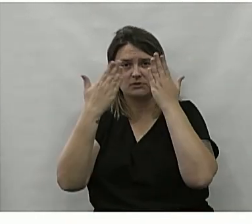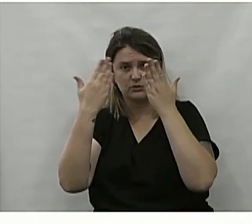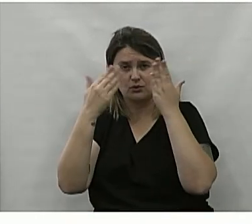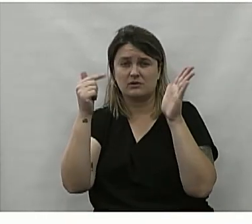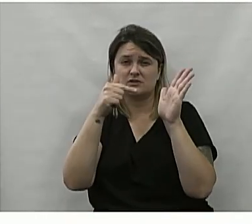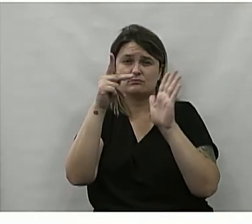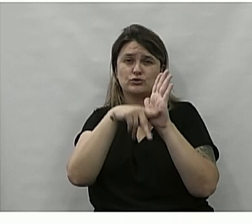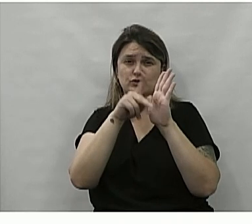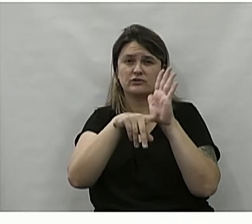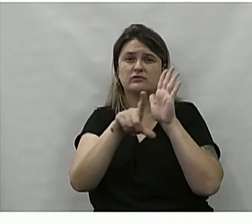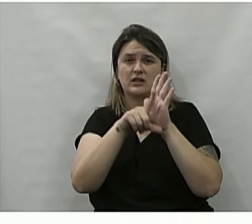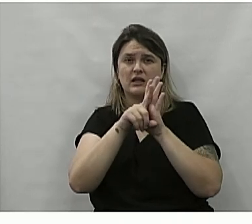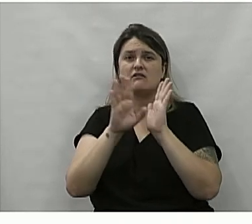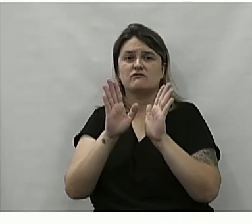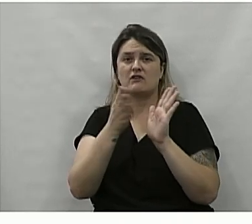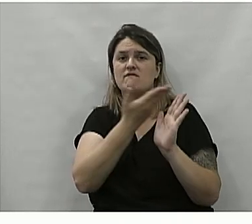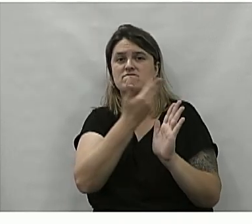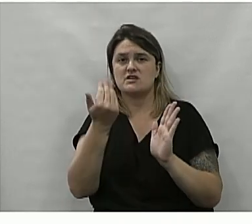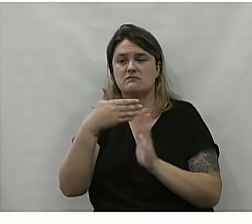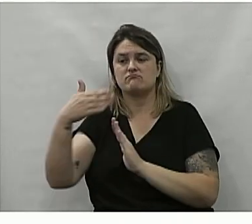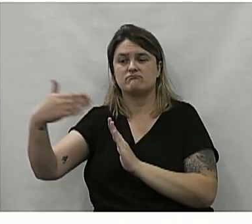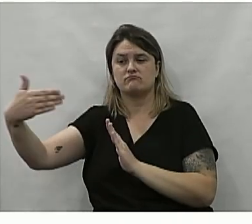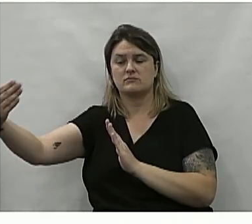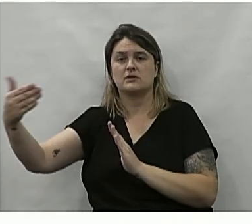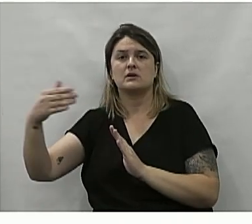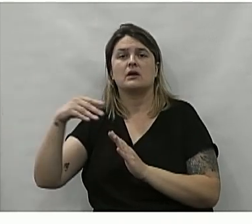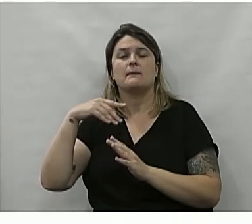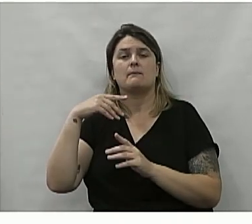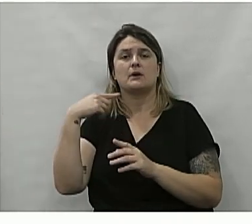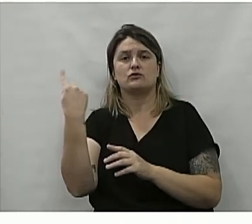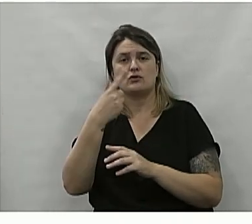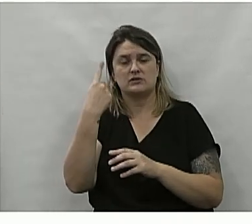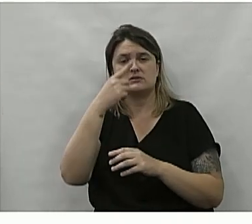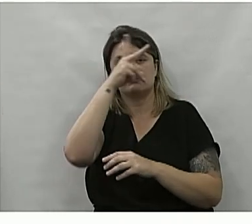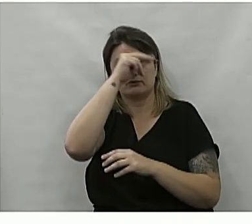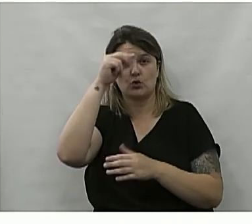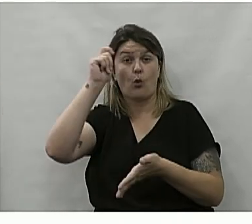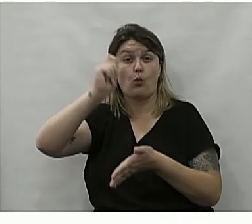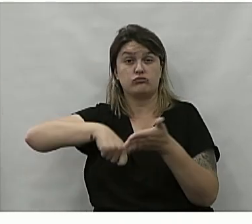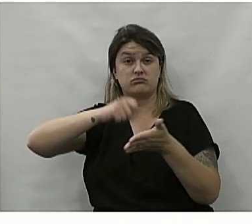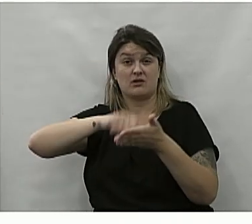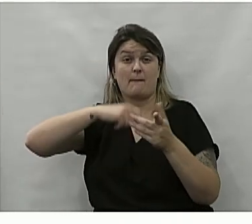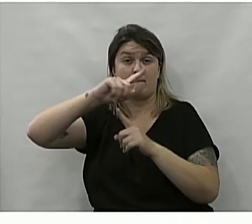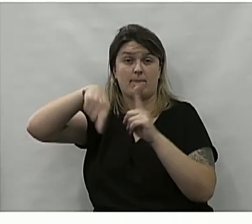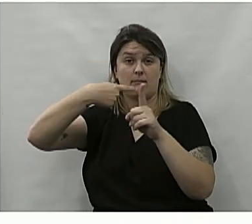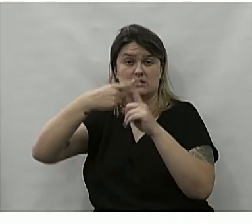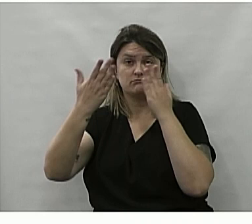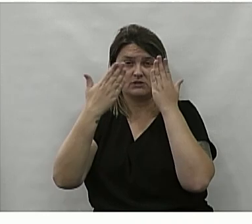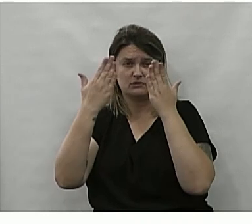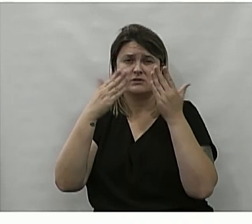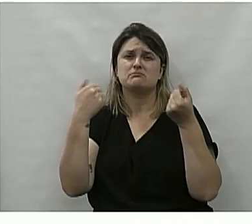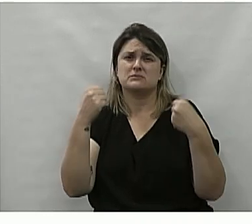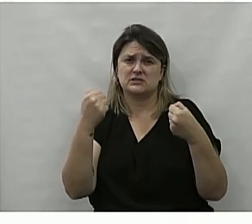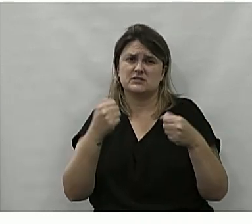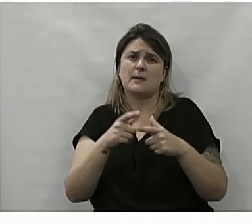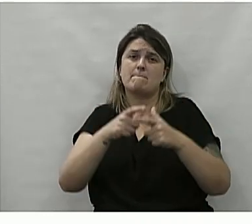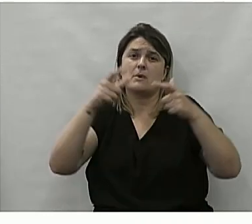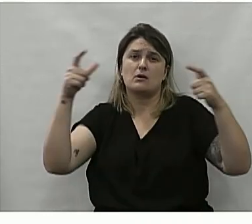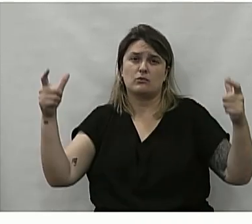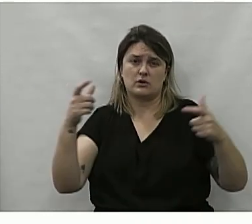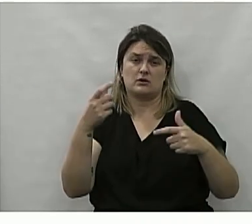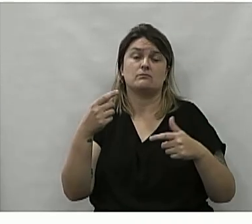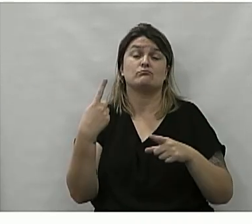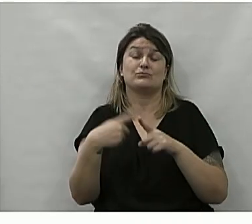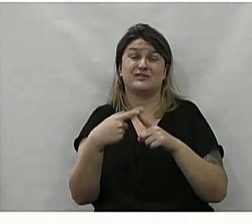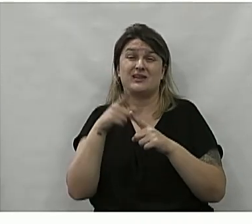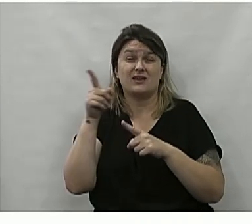projeto de lei Deve vir a casa Nos próximos dias Para que os nobres Vereadores Possam avaliar A gente precisa ampliar Esse número de quadros Que